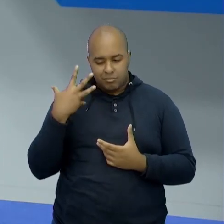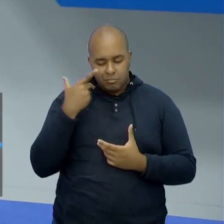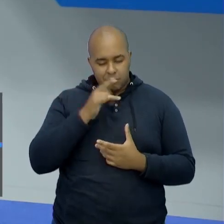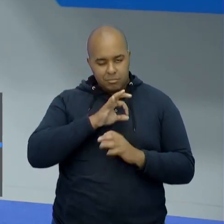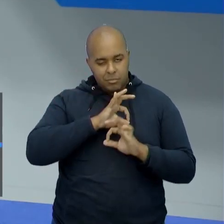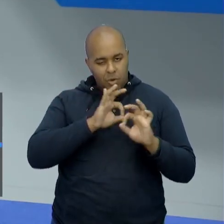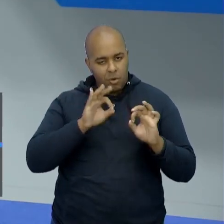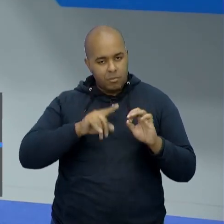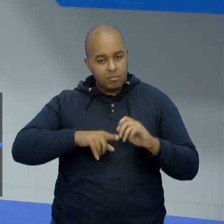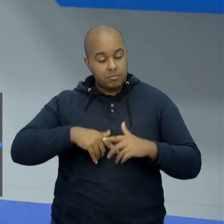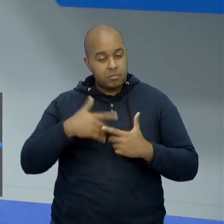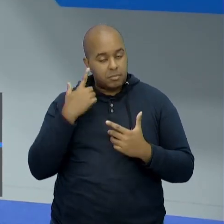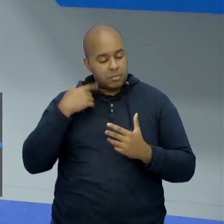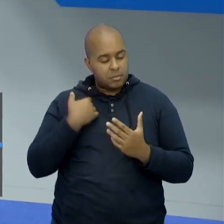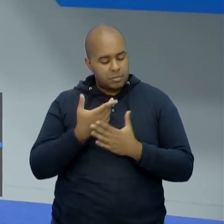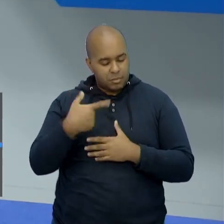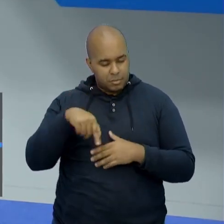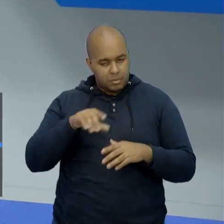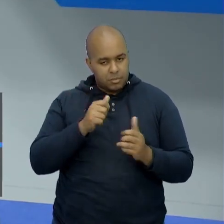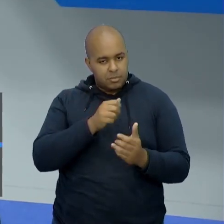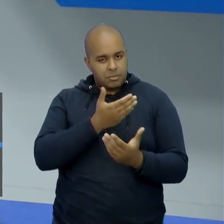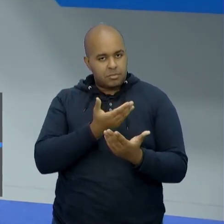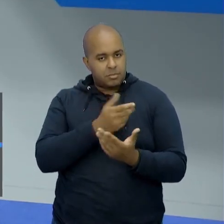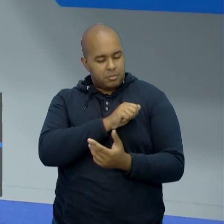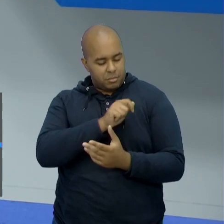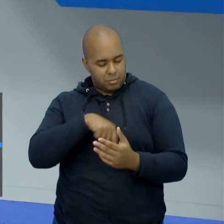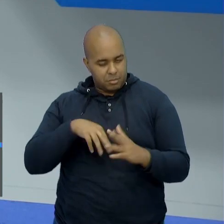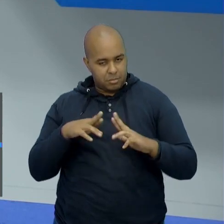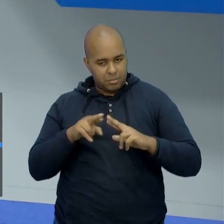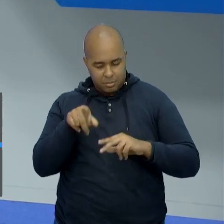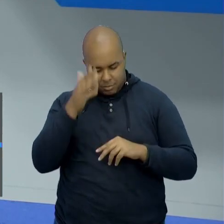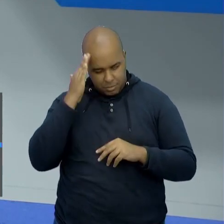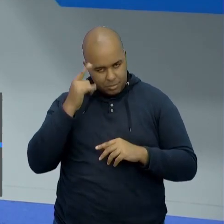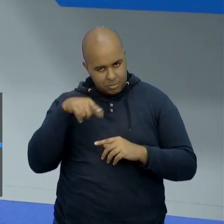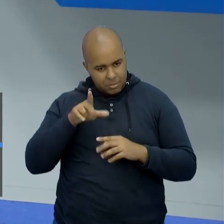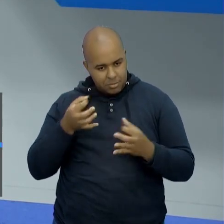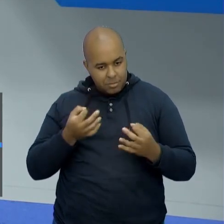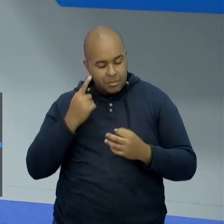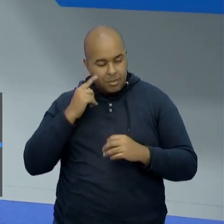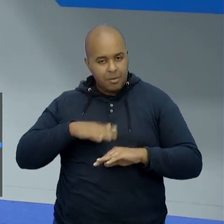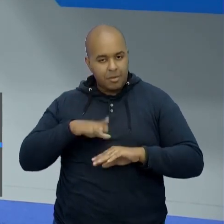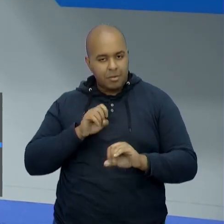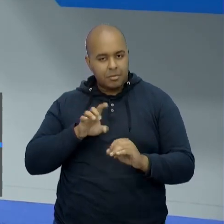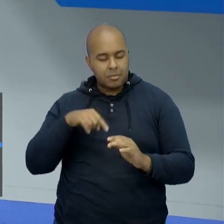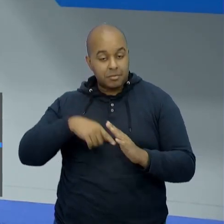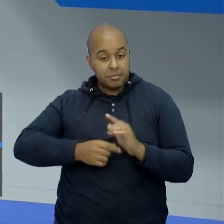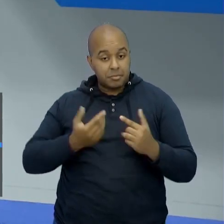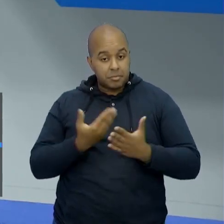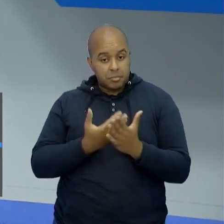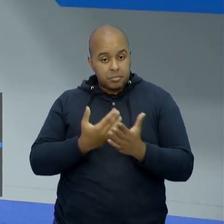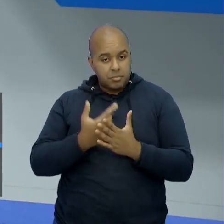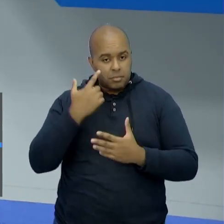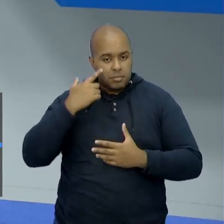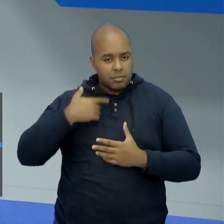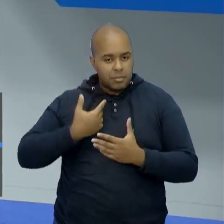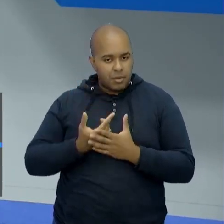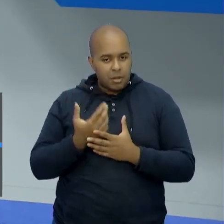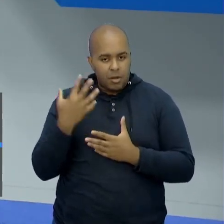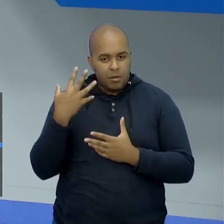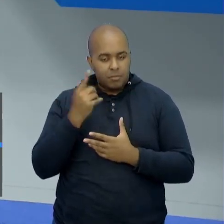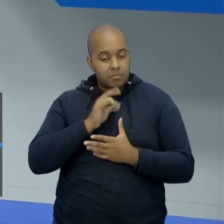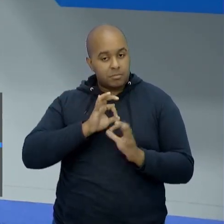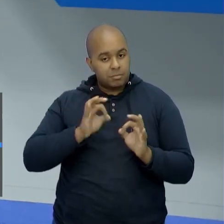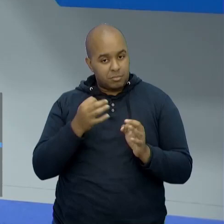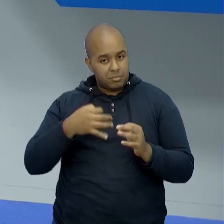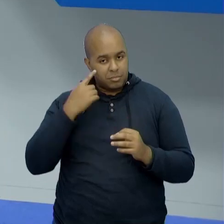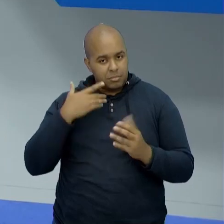belíssimos, maravilhosos estudantes da rede, porque vocês sabem, vocês são perfeitos. Estamos aqui para mais uma aula do nosso aprofundamento lindo, belíssimo,